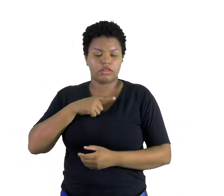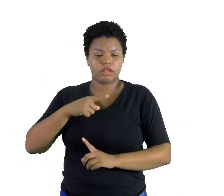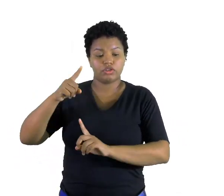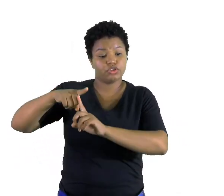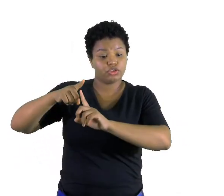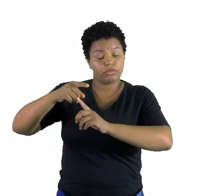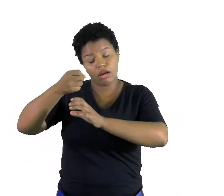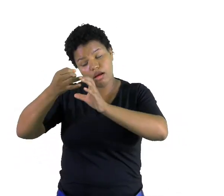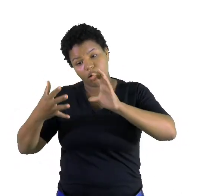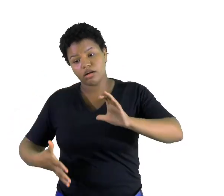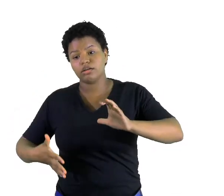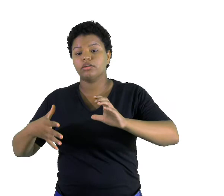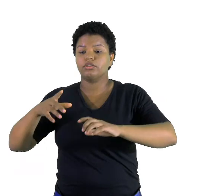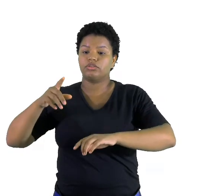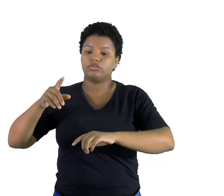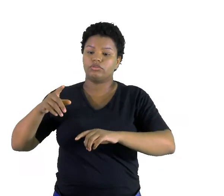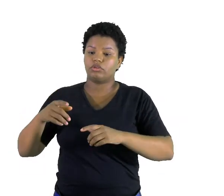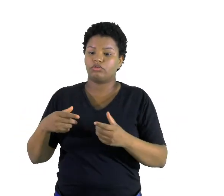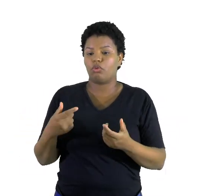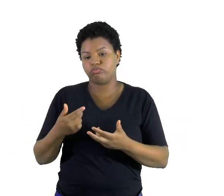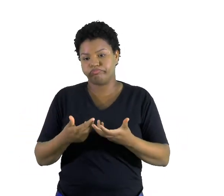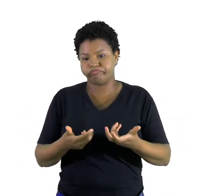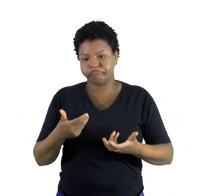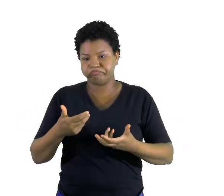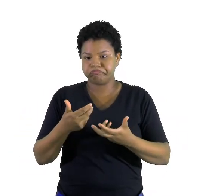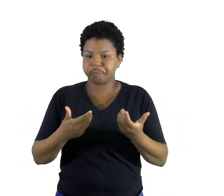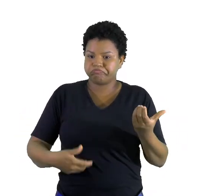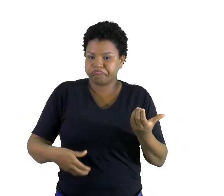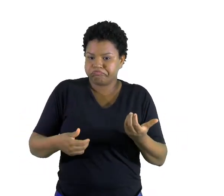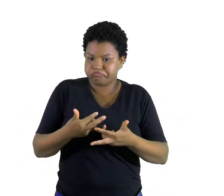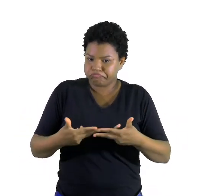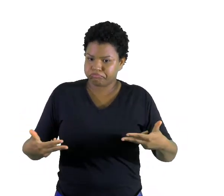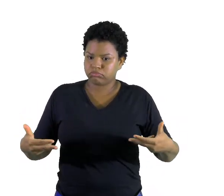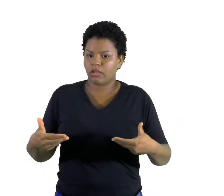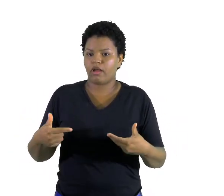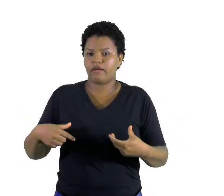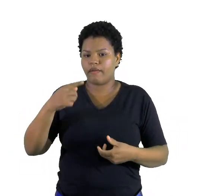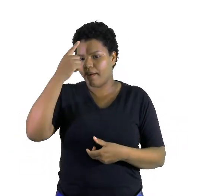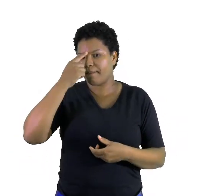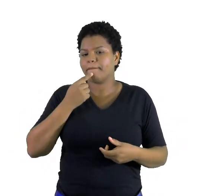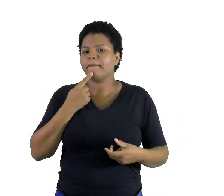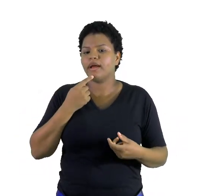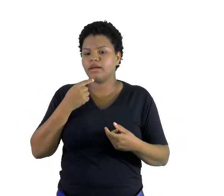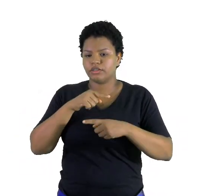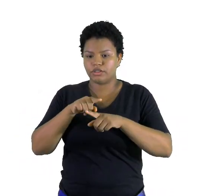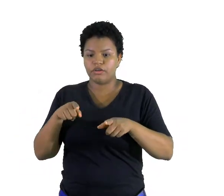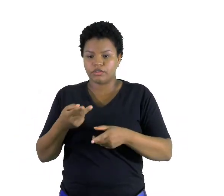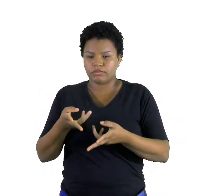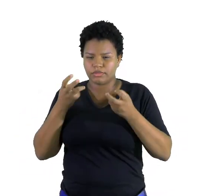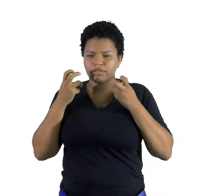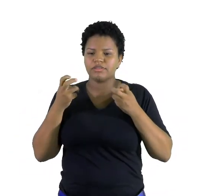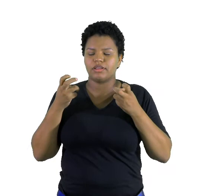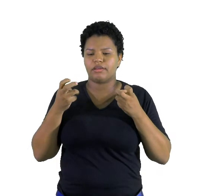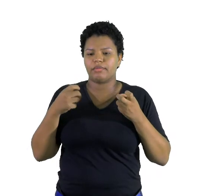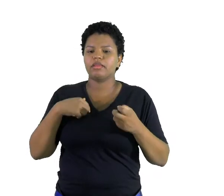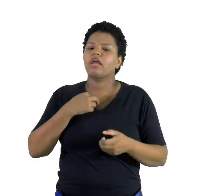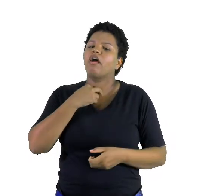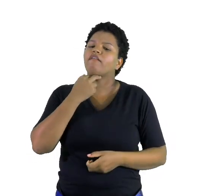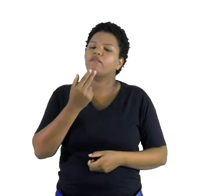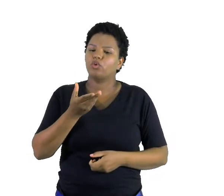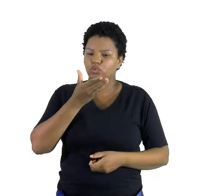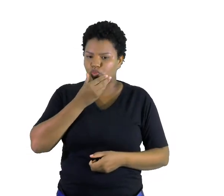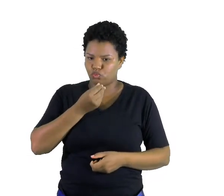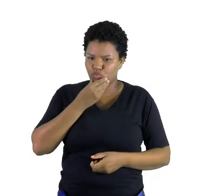instrumento. Vocês estão vendo aí na imagem de vocês vários instrumentos, né? E a voz de um ser humano aí também, né?